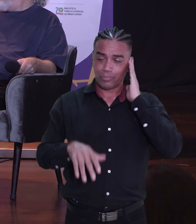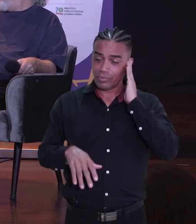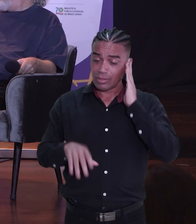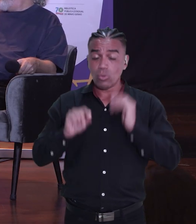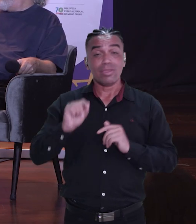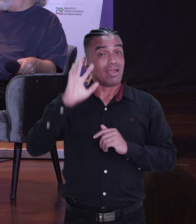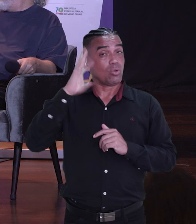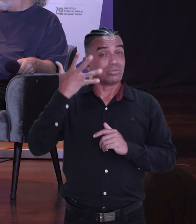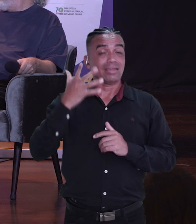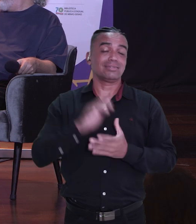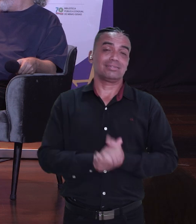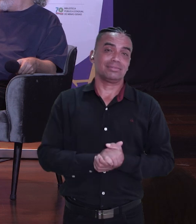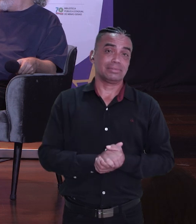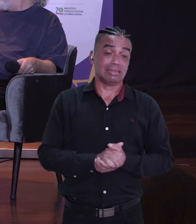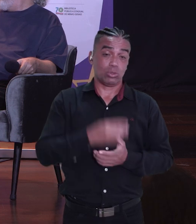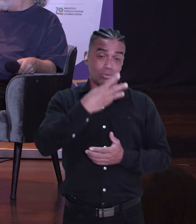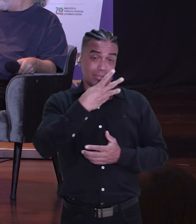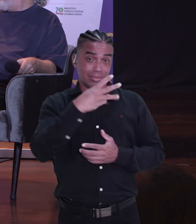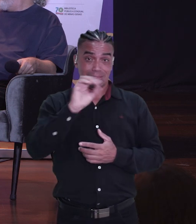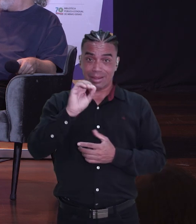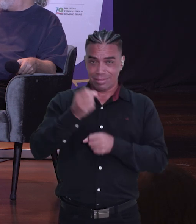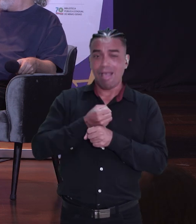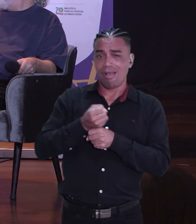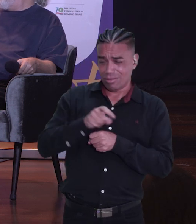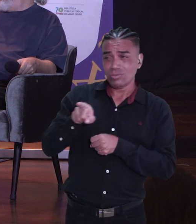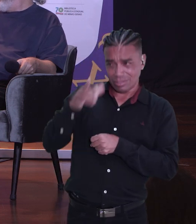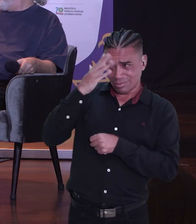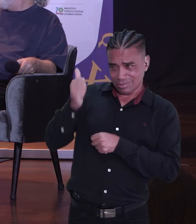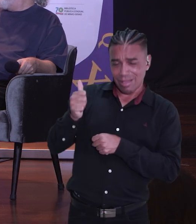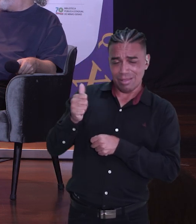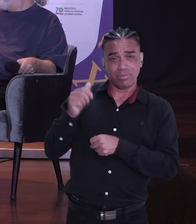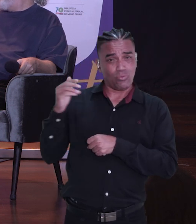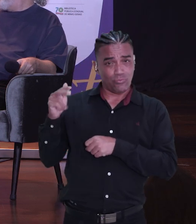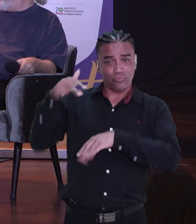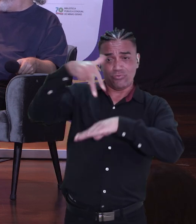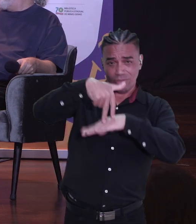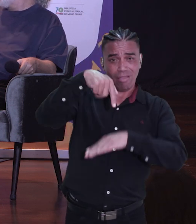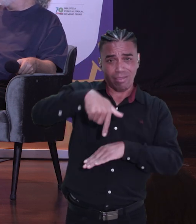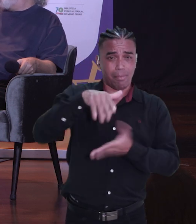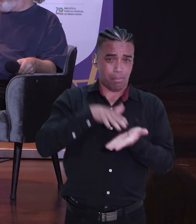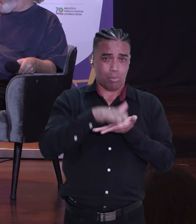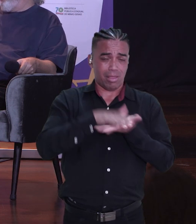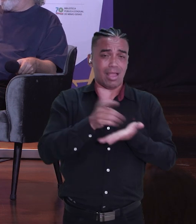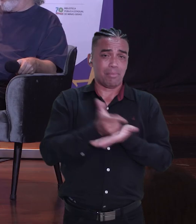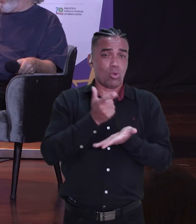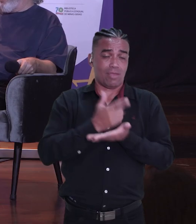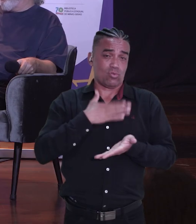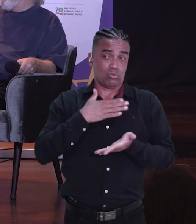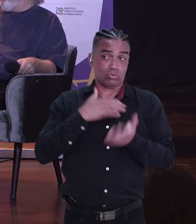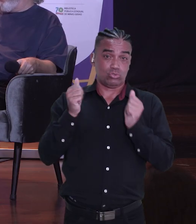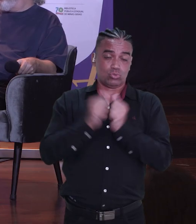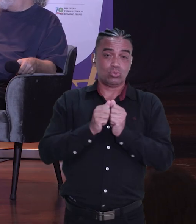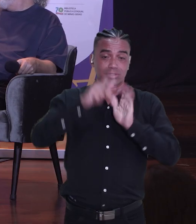Mas aí o que acontece? Está fazendo exatamente 30 anos, e você deve saber disso, porque eu vim aqui lançar com